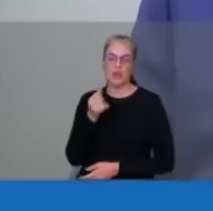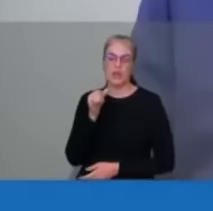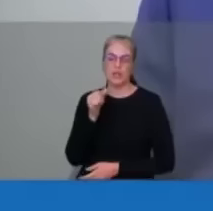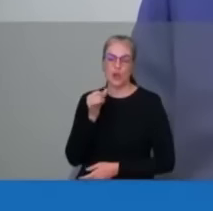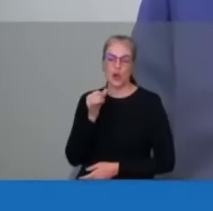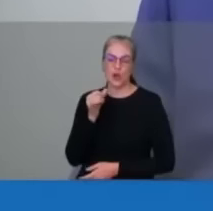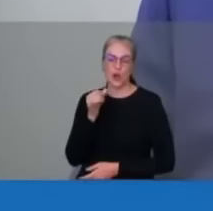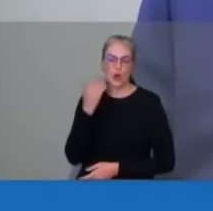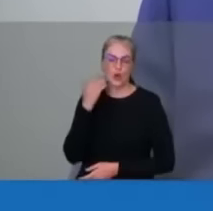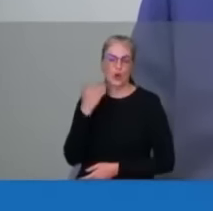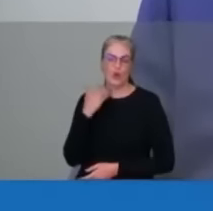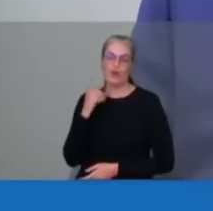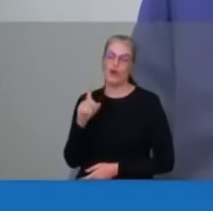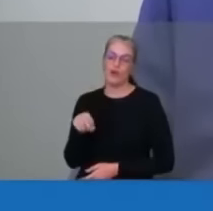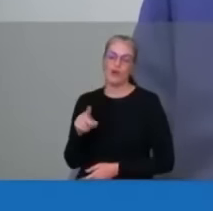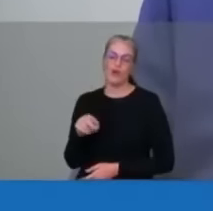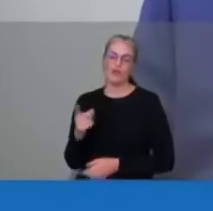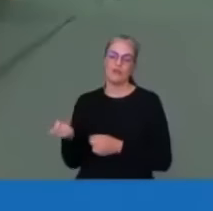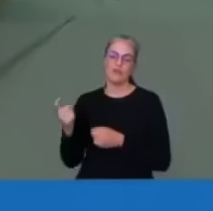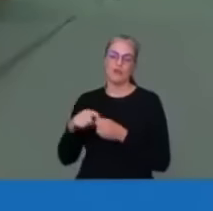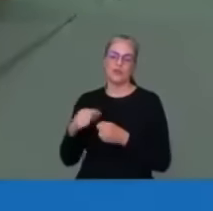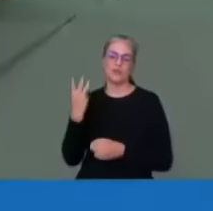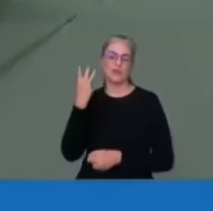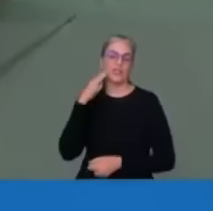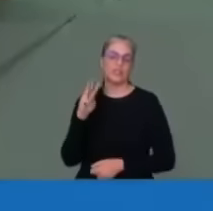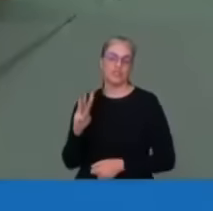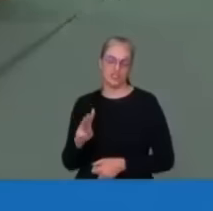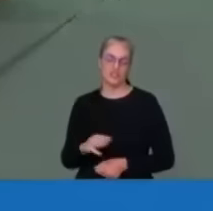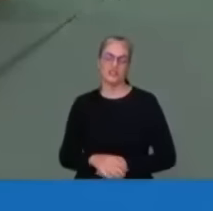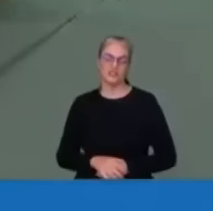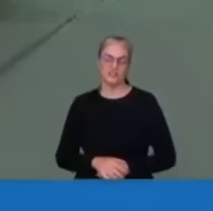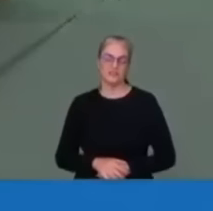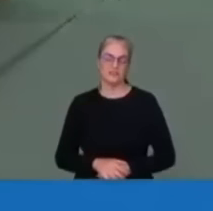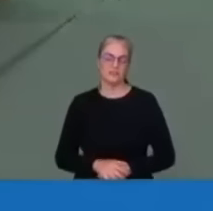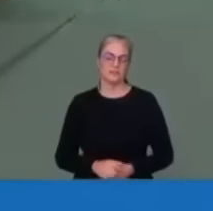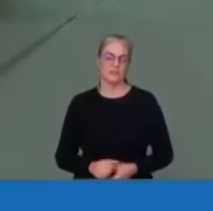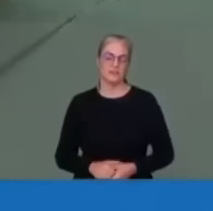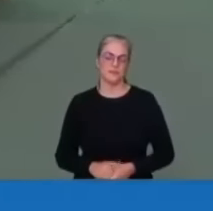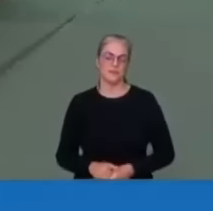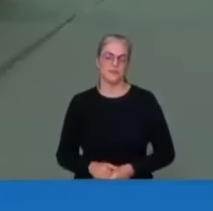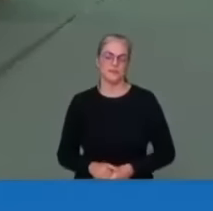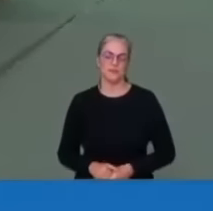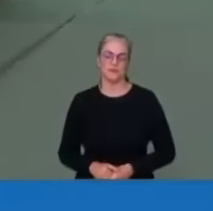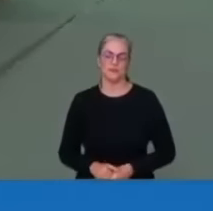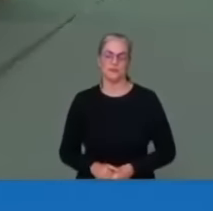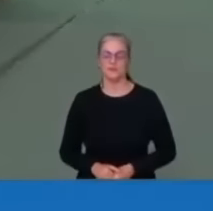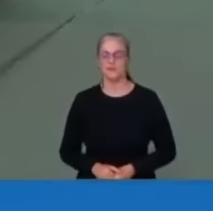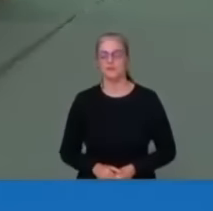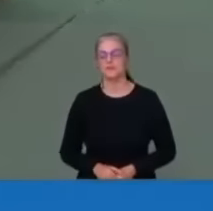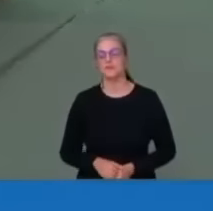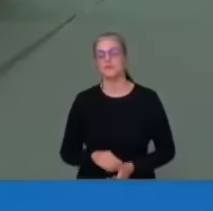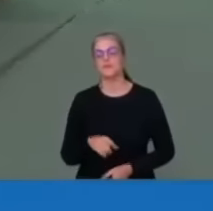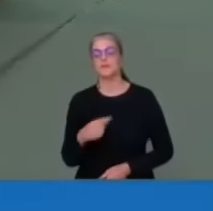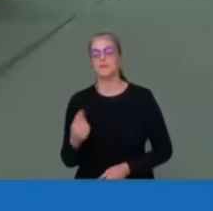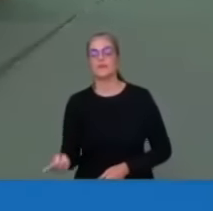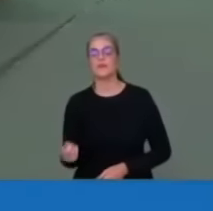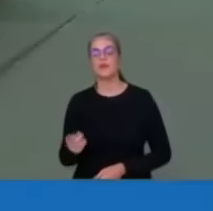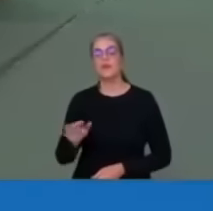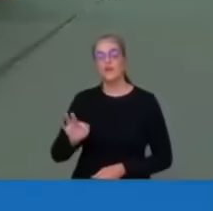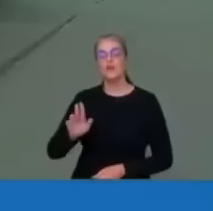Parem de gastar vocês são os nossos sócios sem produzir absolutamente nada aí Gustavo segret tá